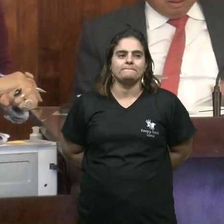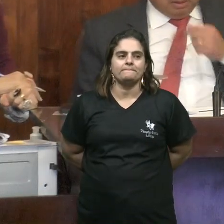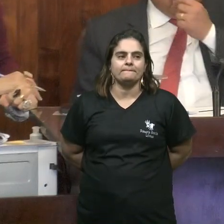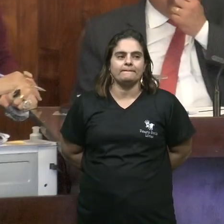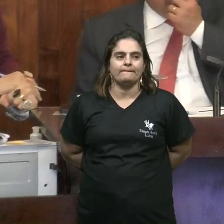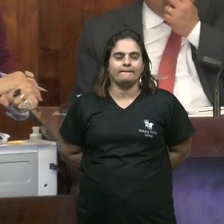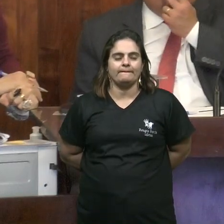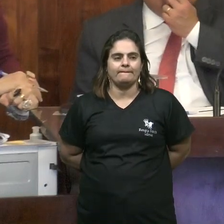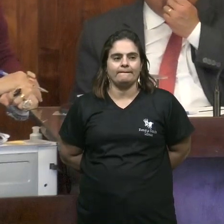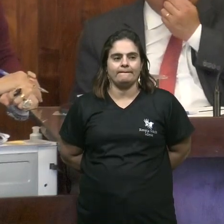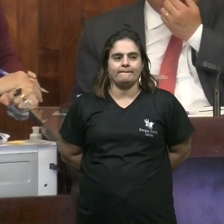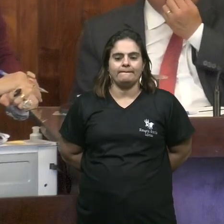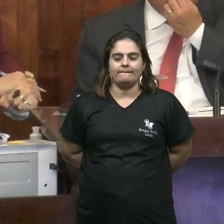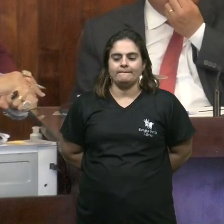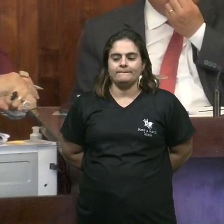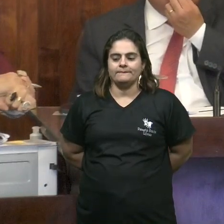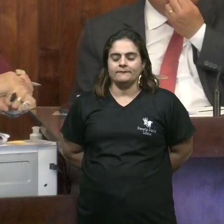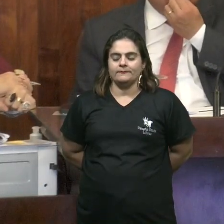O os caras estão... O é